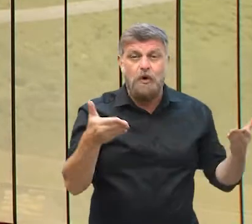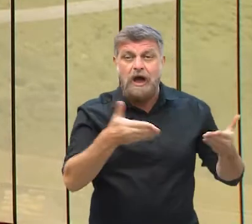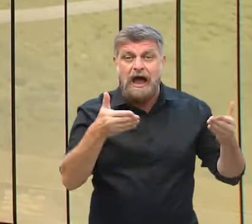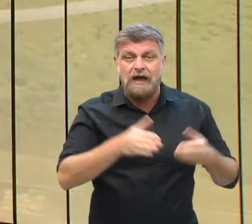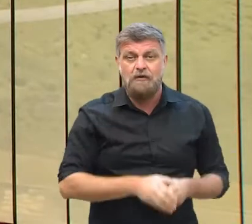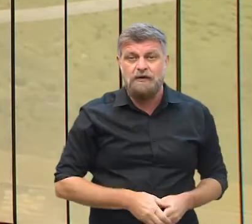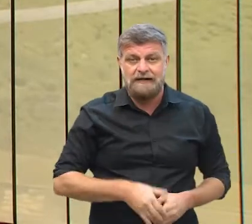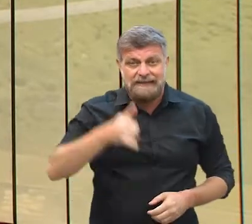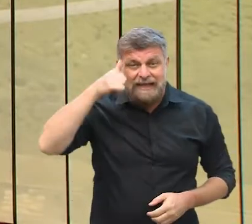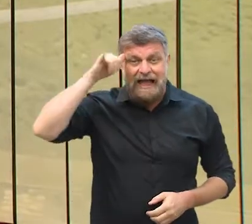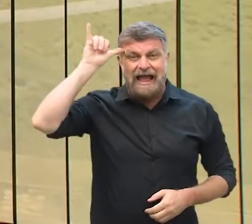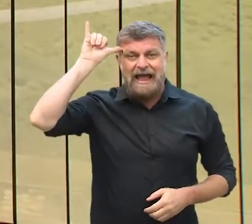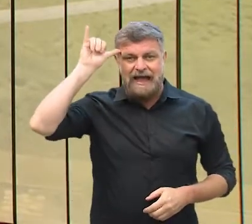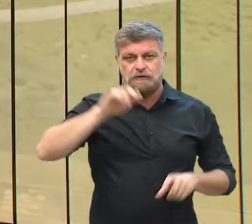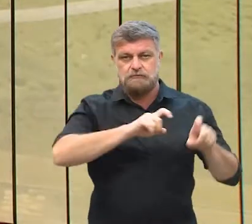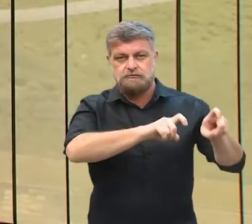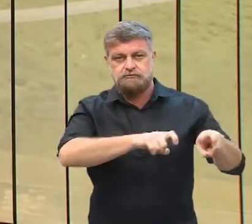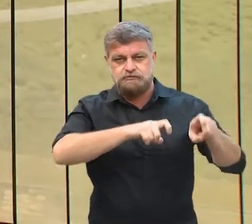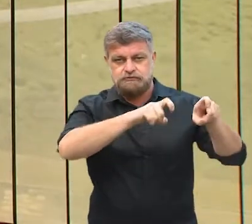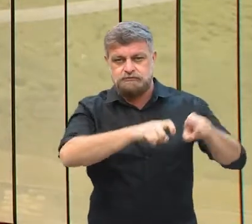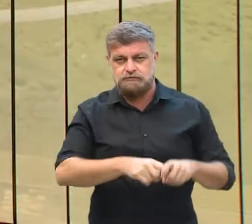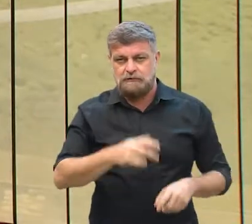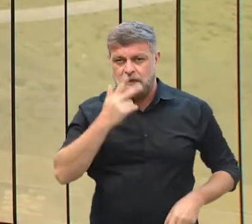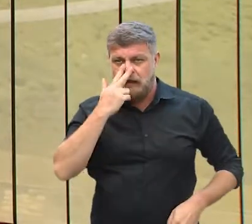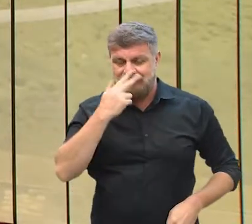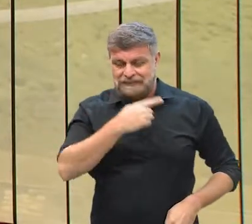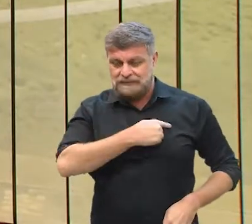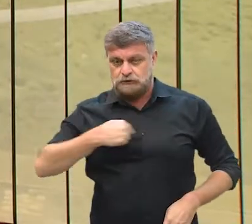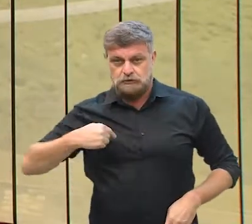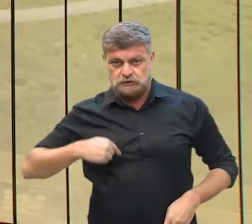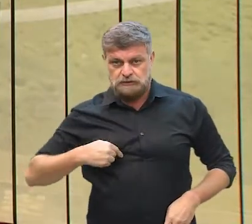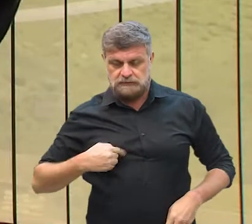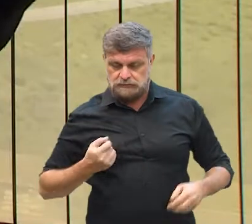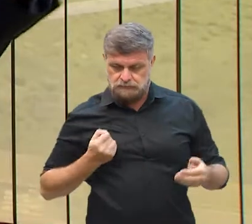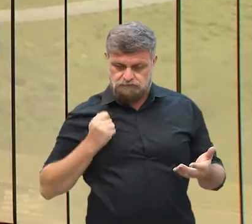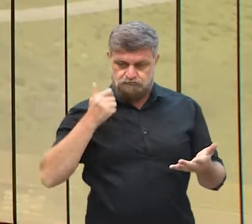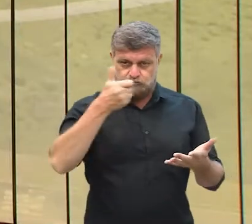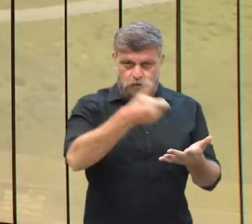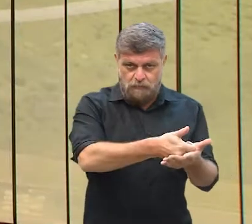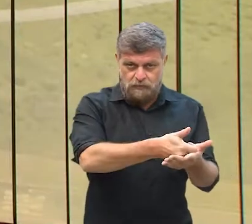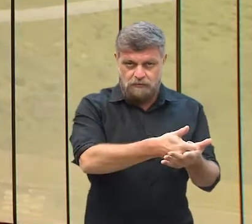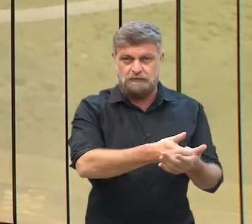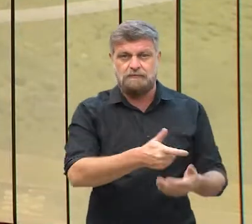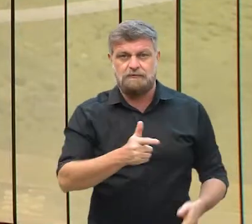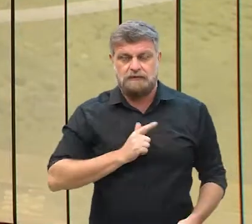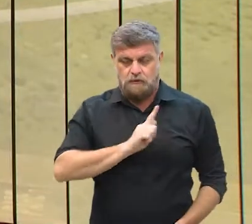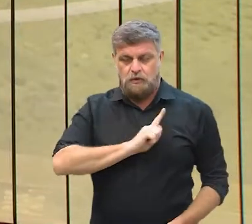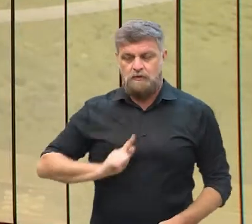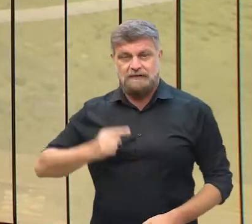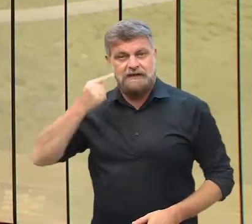trabalho, meus amigos, ser presidente da Câmara Municipal, uma das maiores câmaras